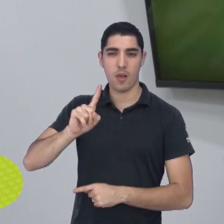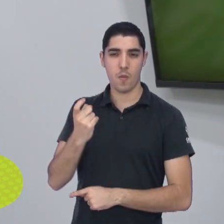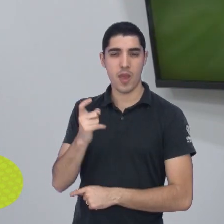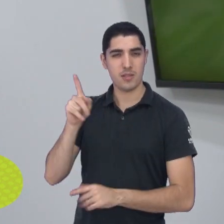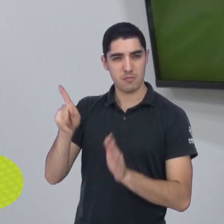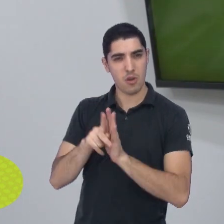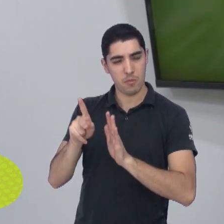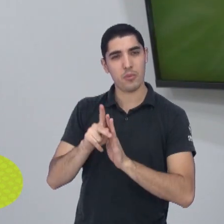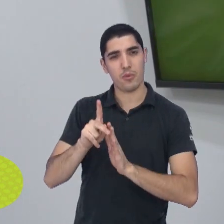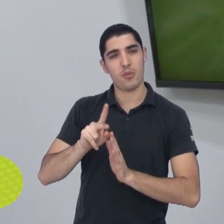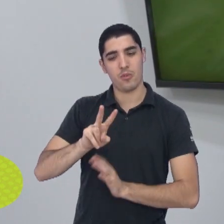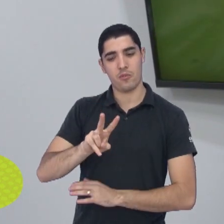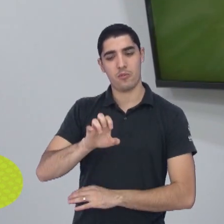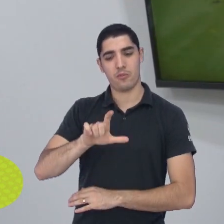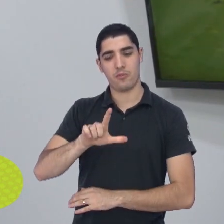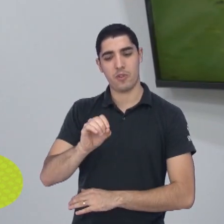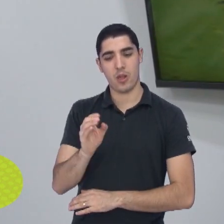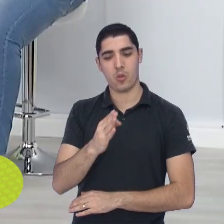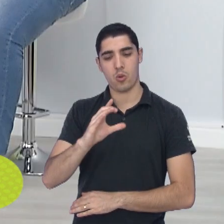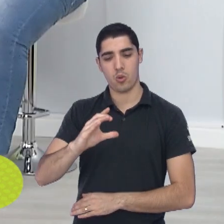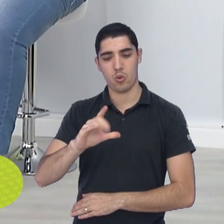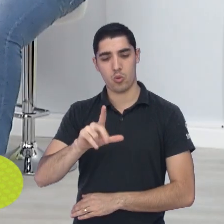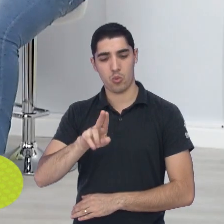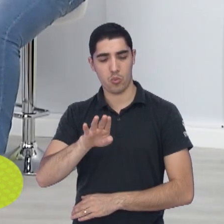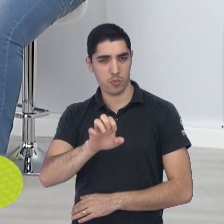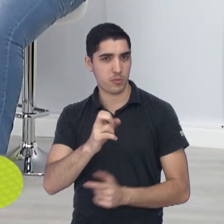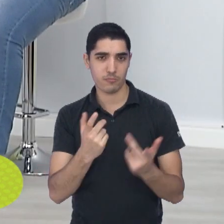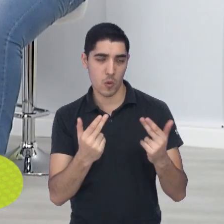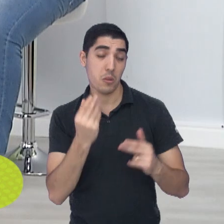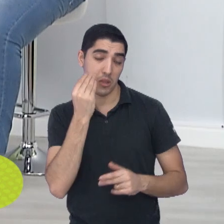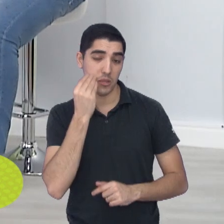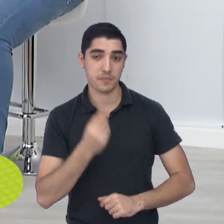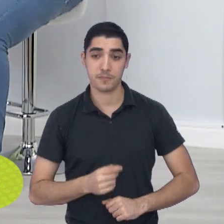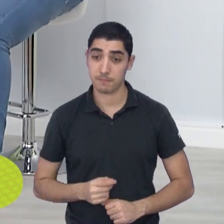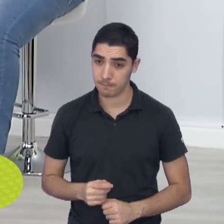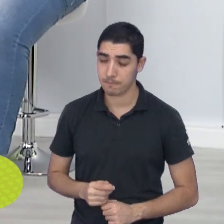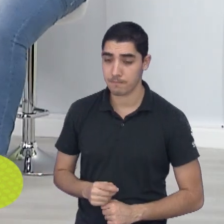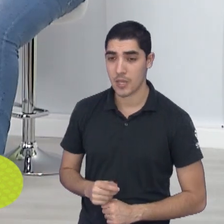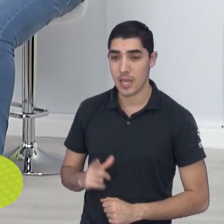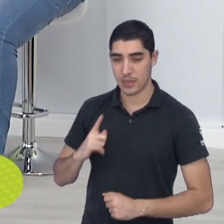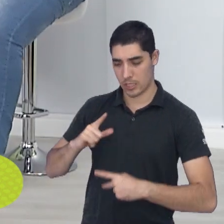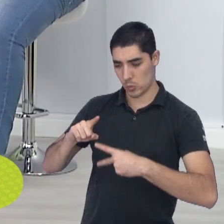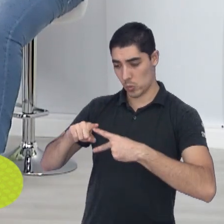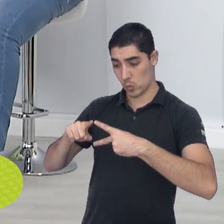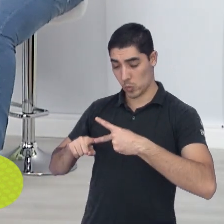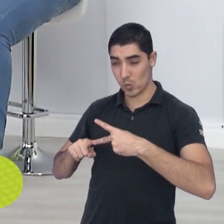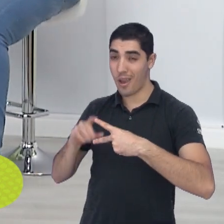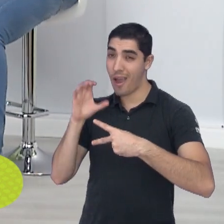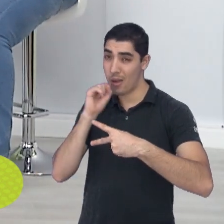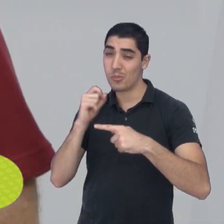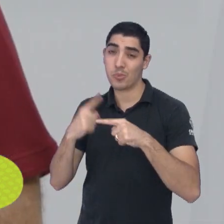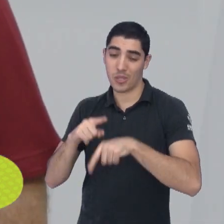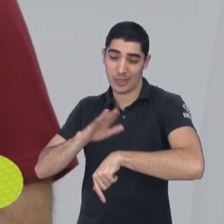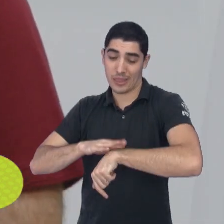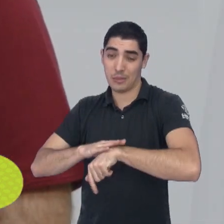fazer ele funcionar melhor no tempo certo. Sérgio, duas questões rápidas que infelizmente a gente tem pouco